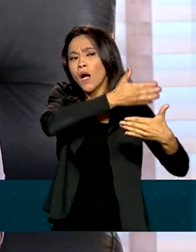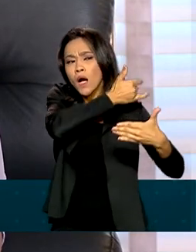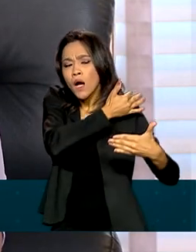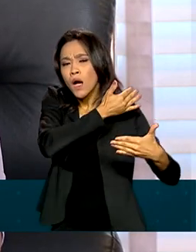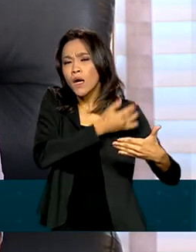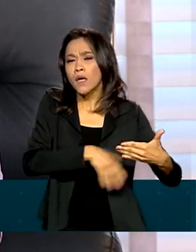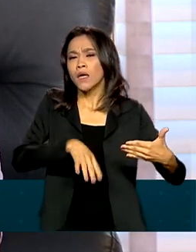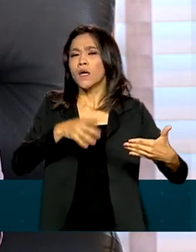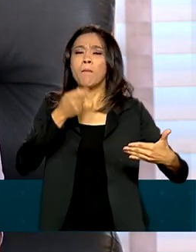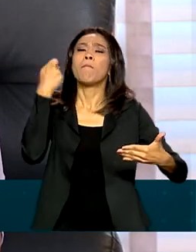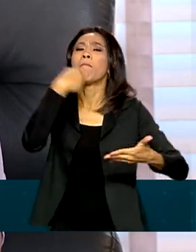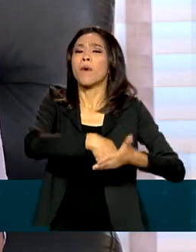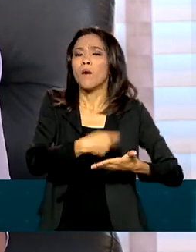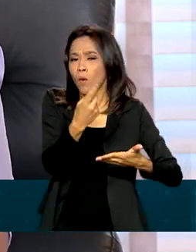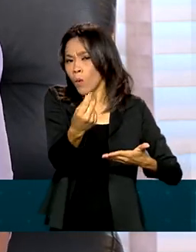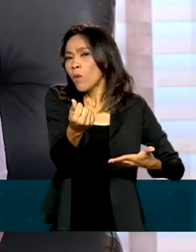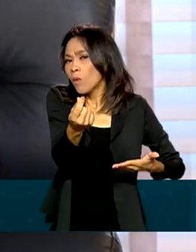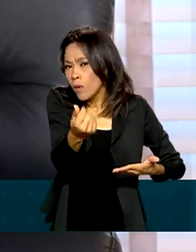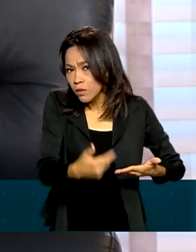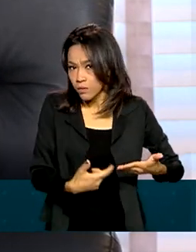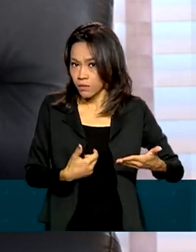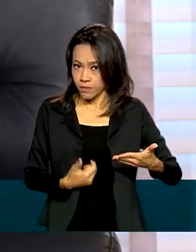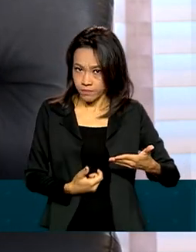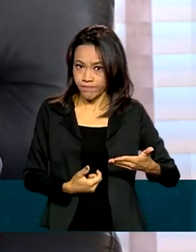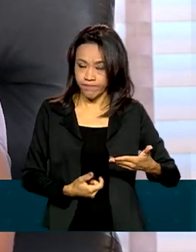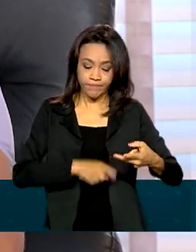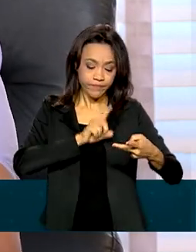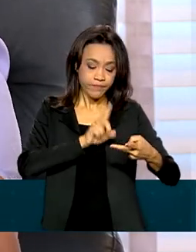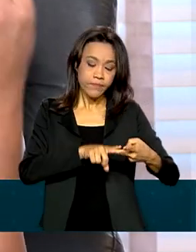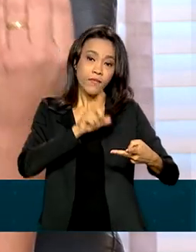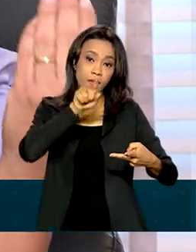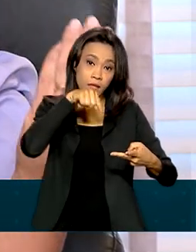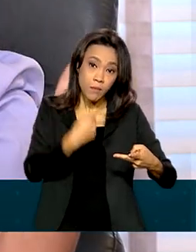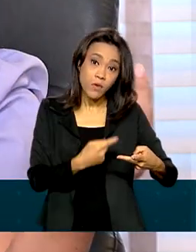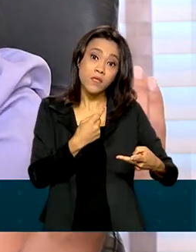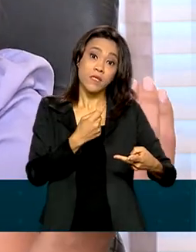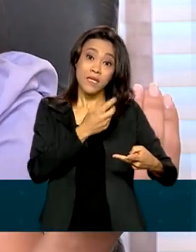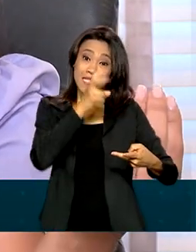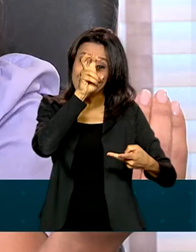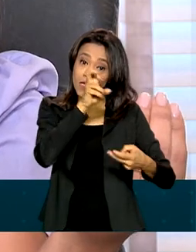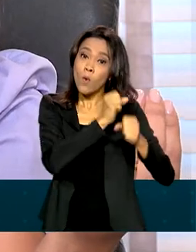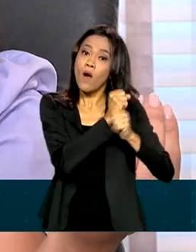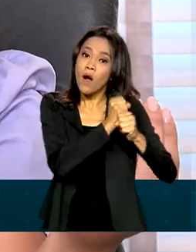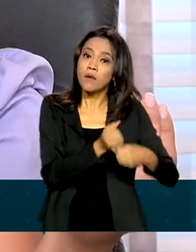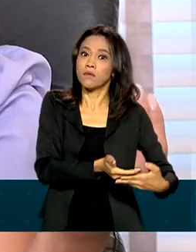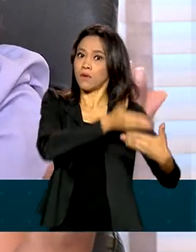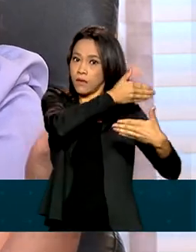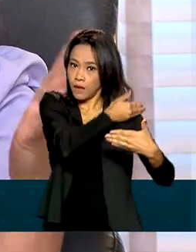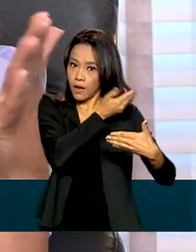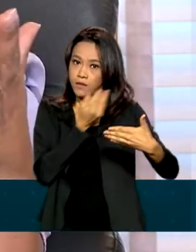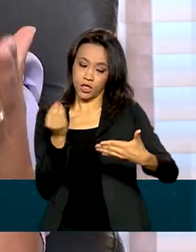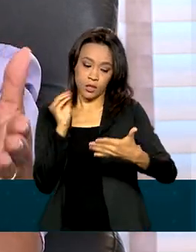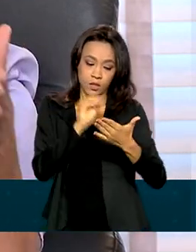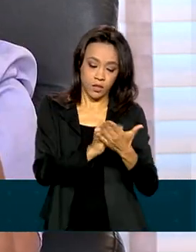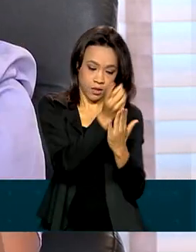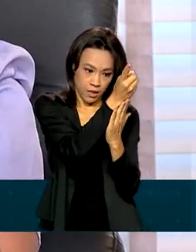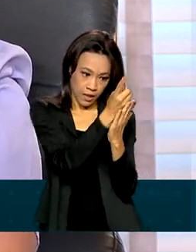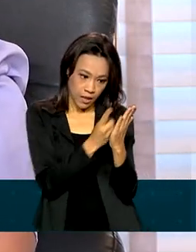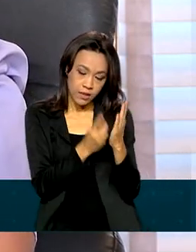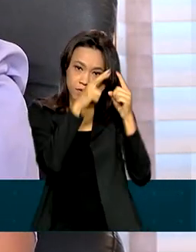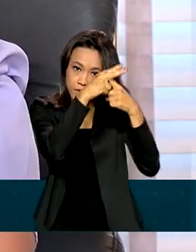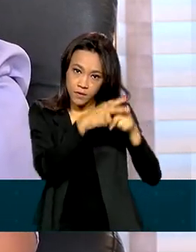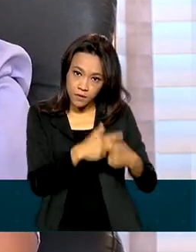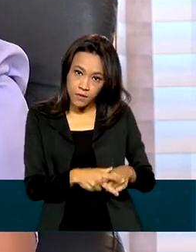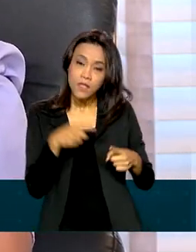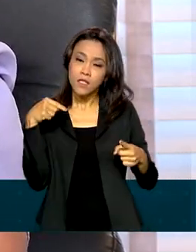imposto daquele valor tributário e você vai recuperar aqueles 5 últimos anos desse valor. E ele é atualizado pela